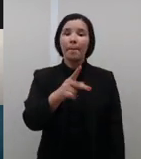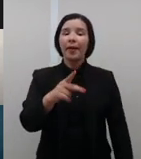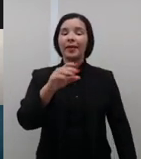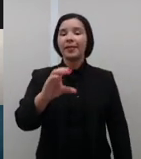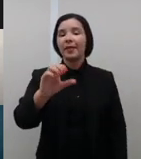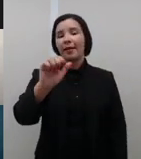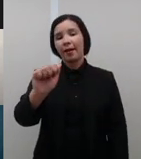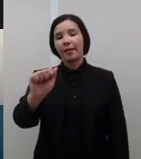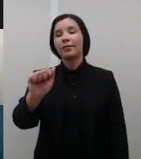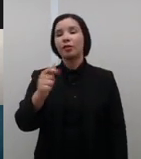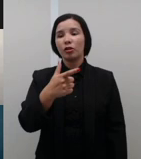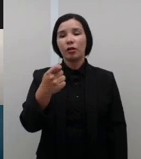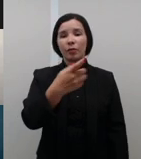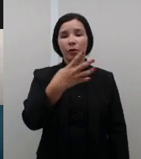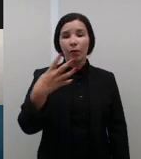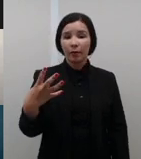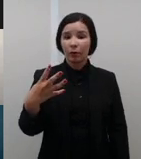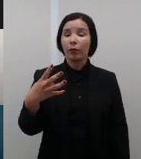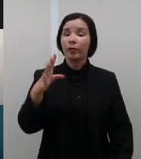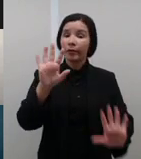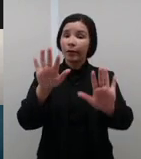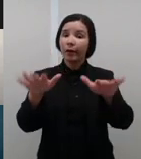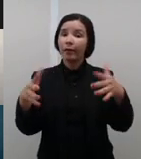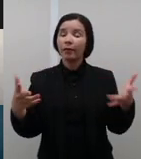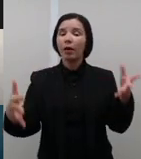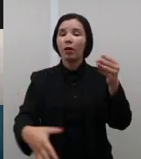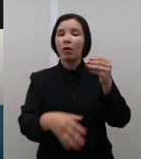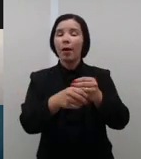452/49/2014, foi reiterada no PCA